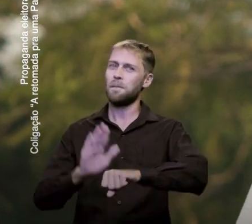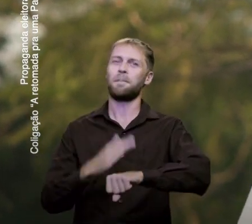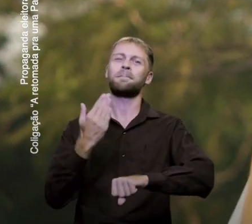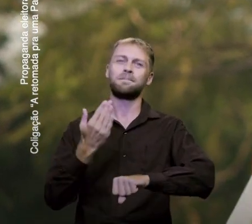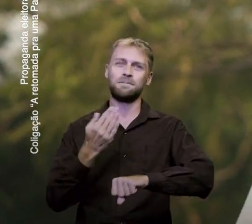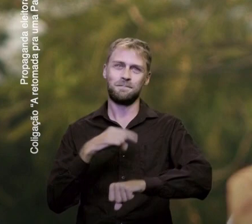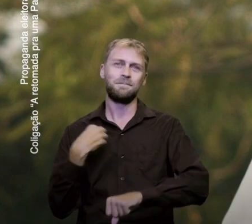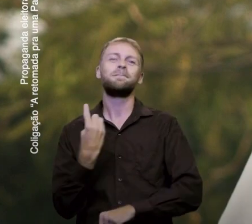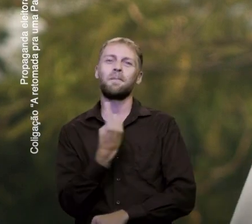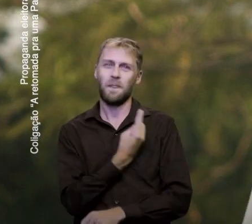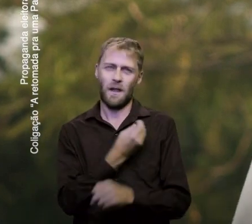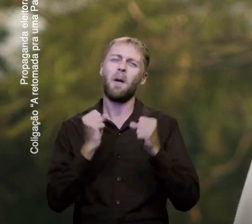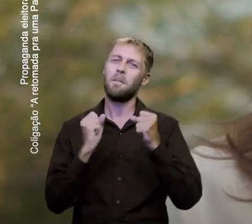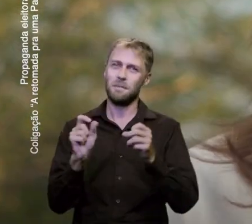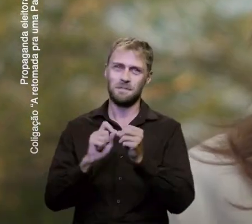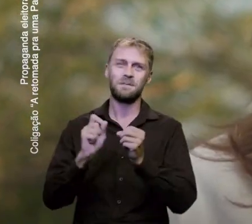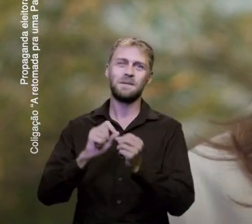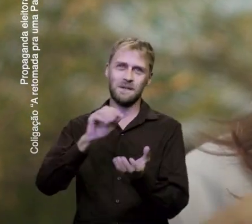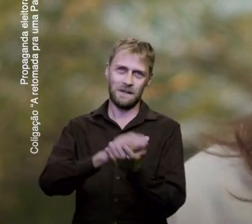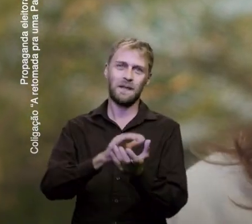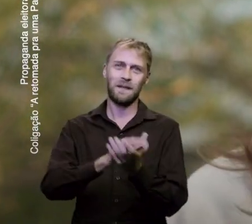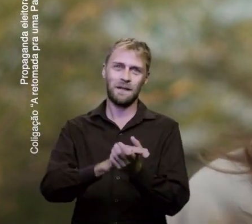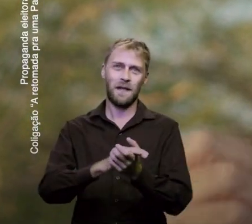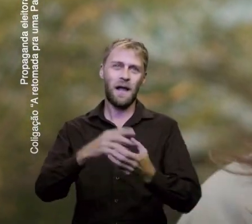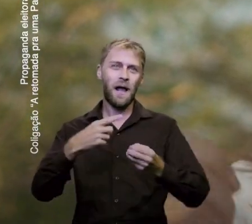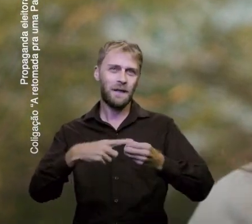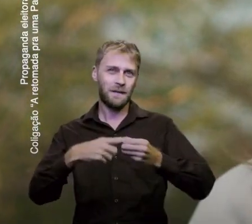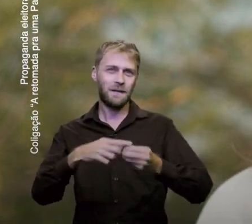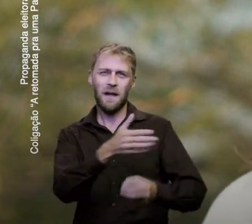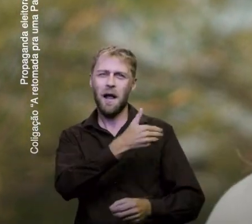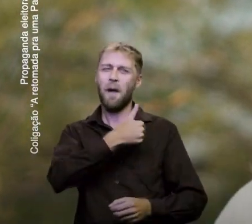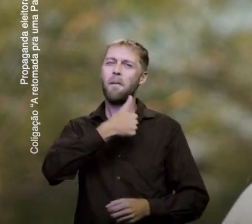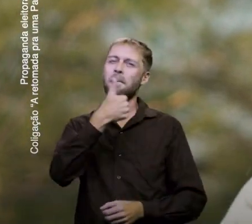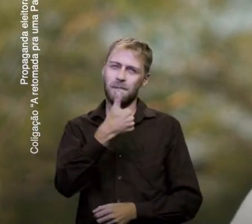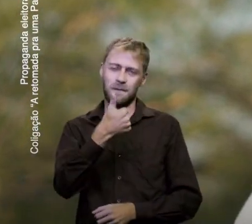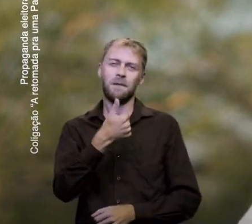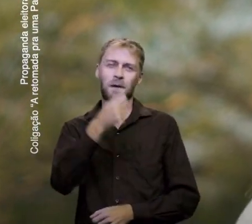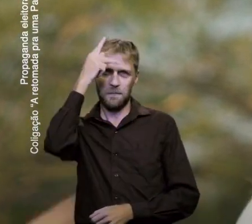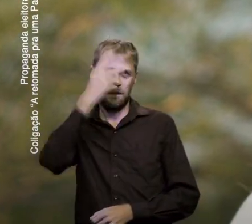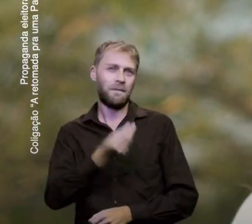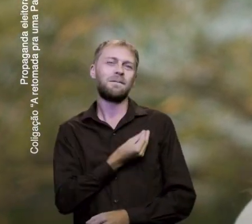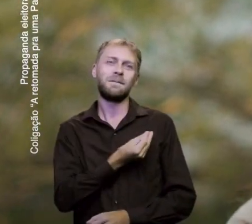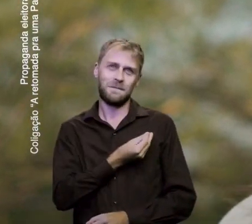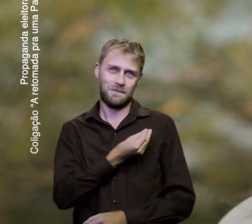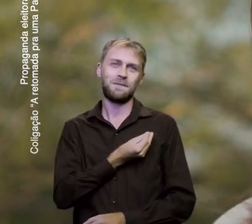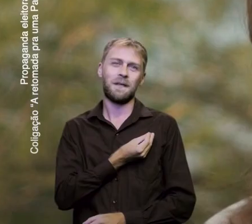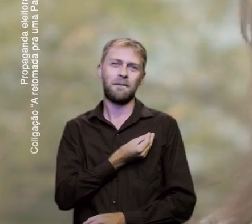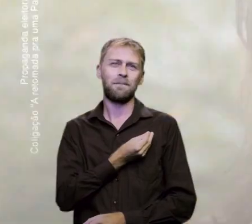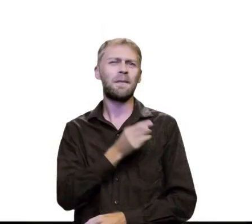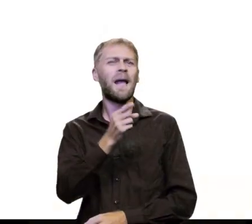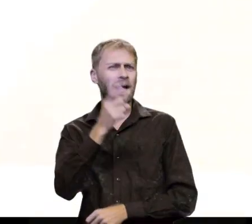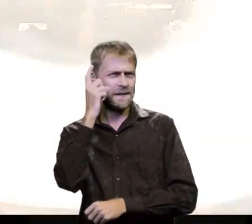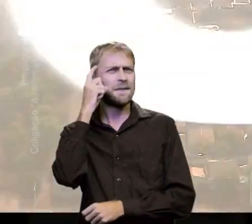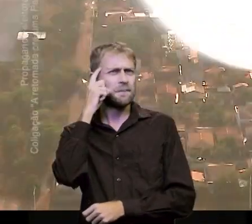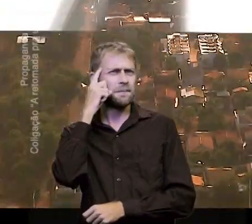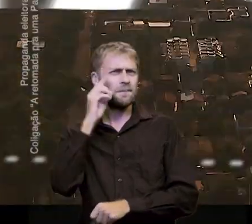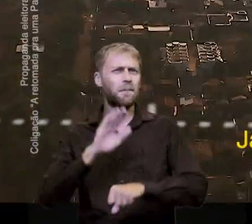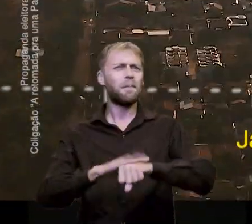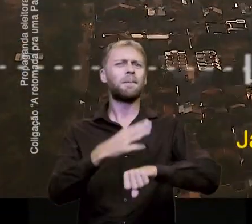aumentasse mais ainda. Para que nós possamos fazer de Palmas uma cidade cada vez melhor para se viver.